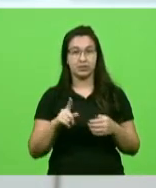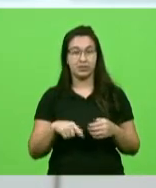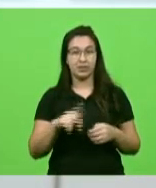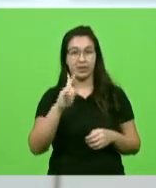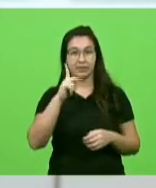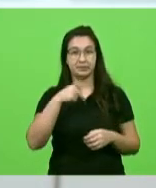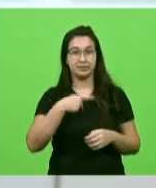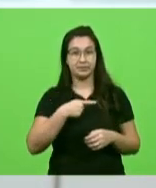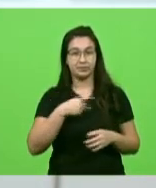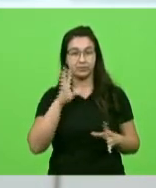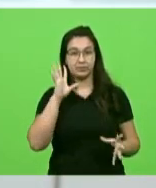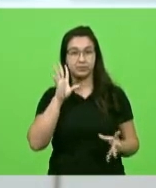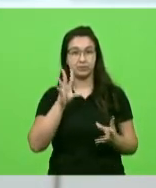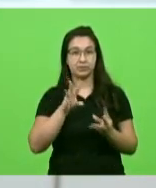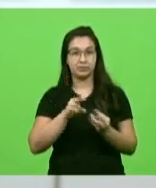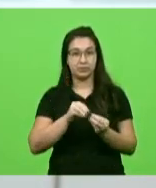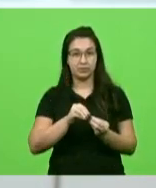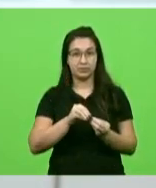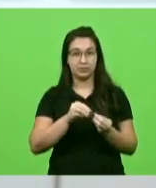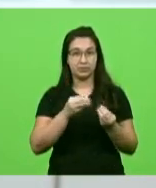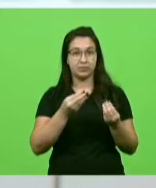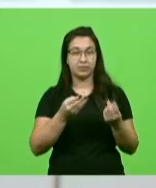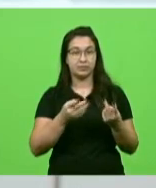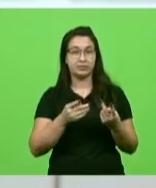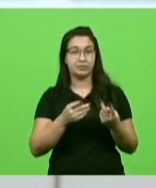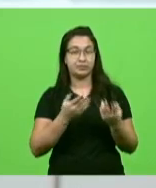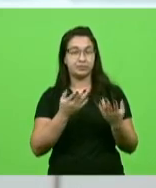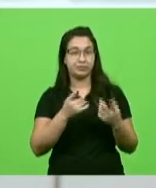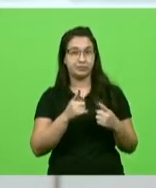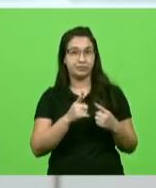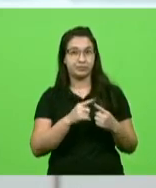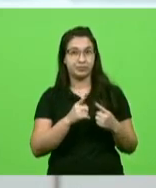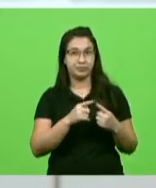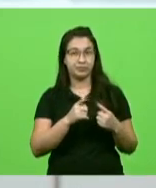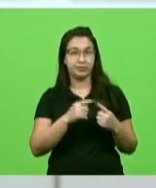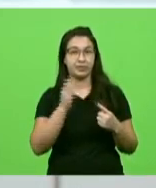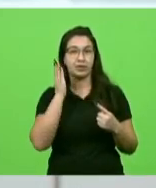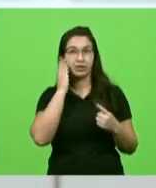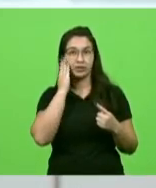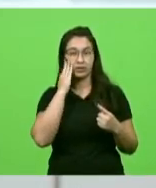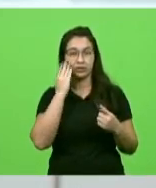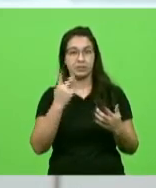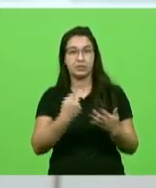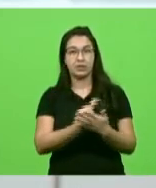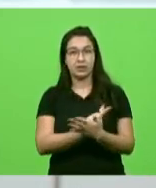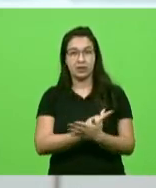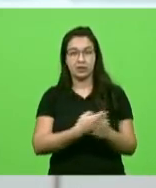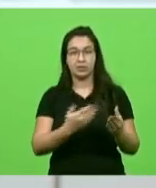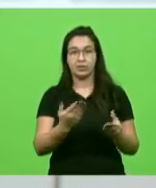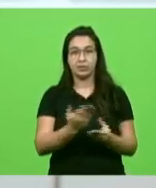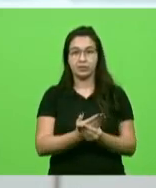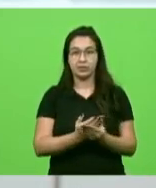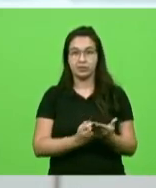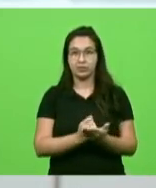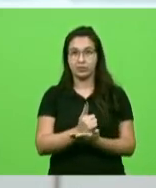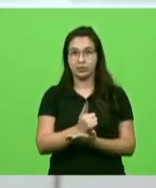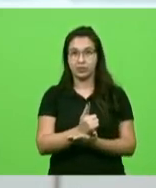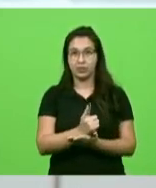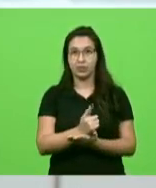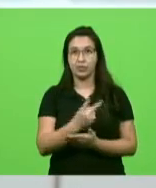a resumidamente a implantação nos seguintes termos ciente das irregularidades no processo de aquisição